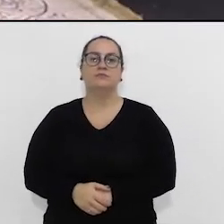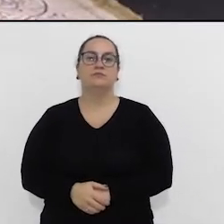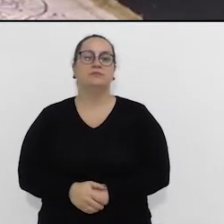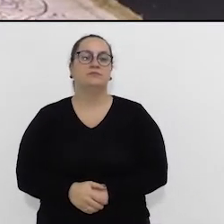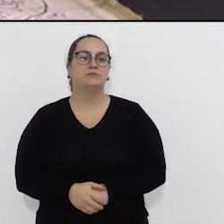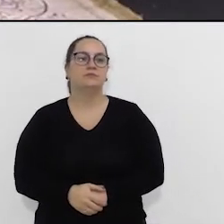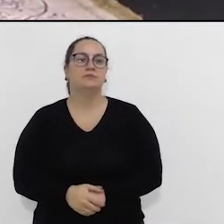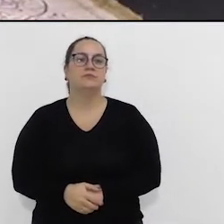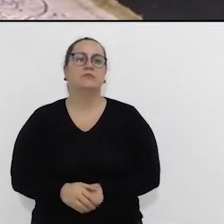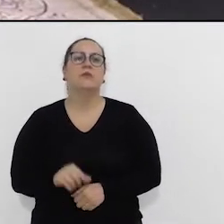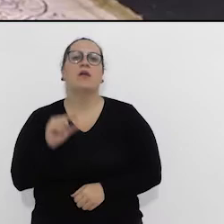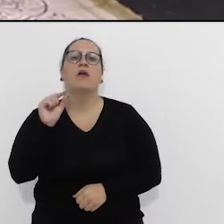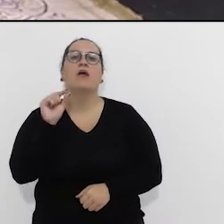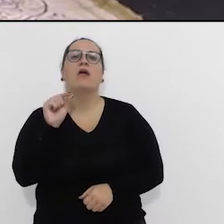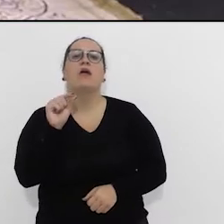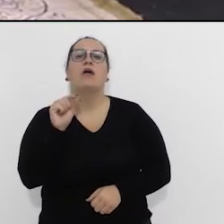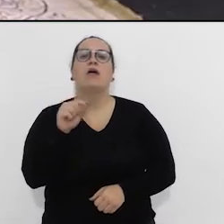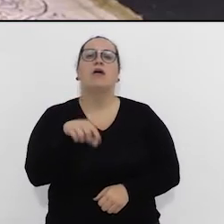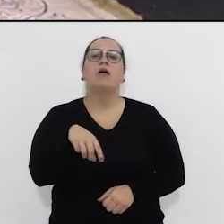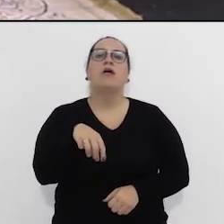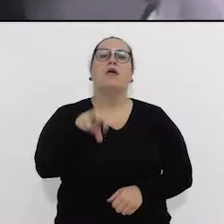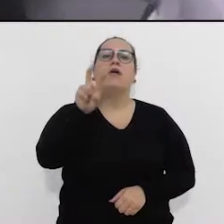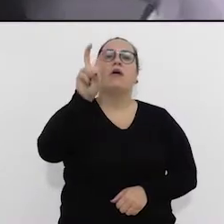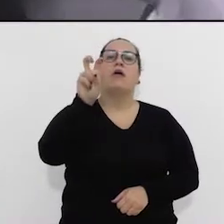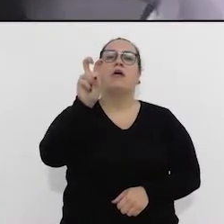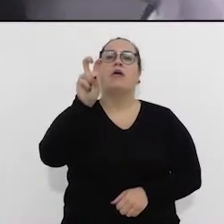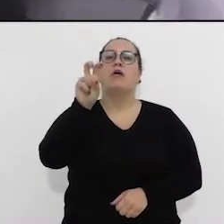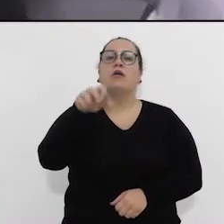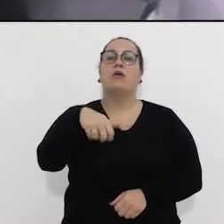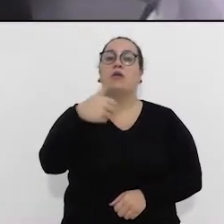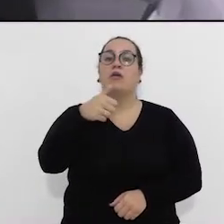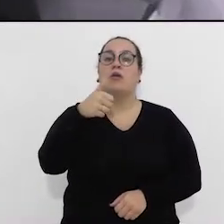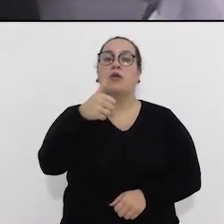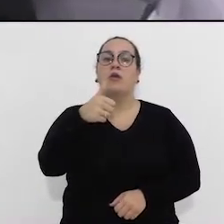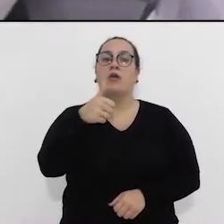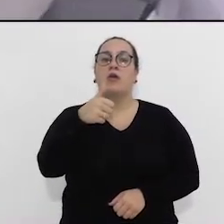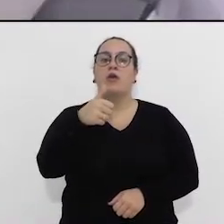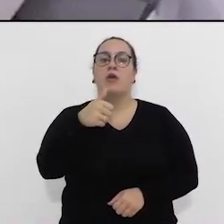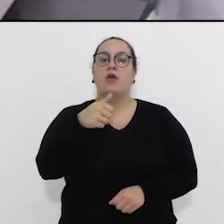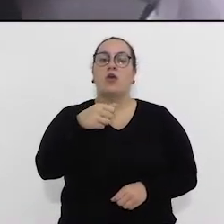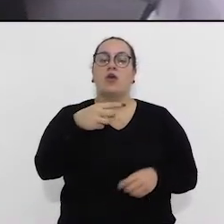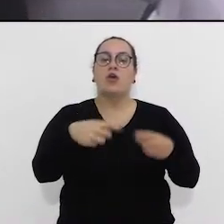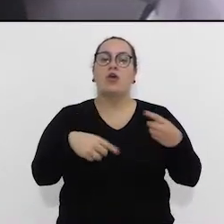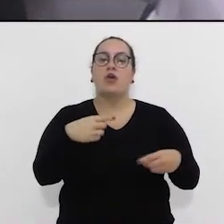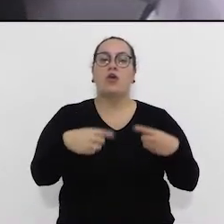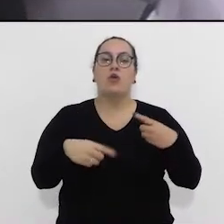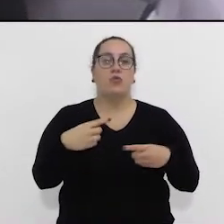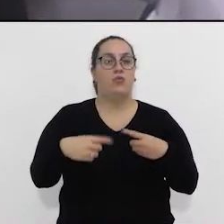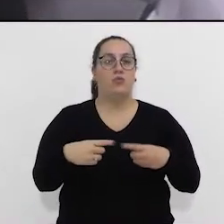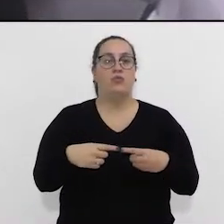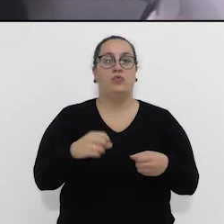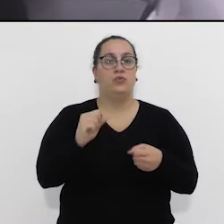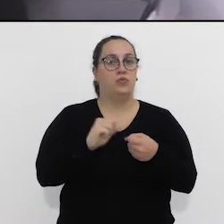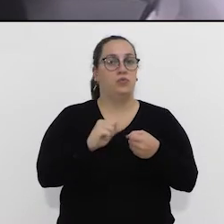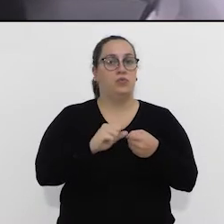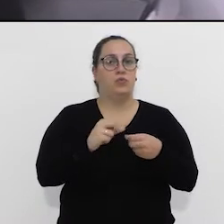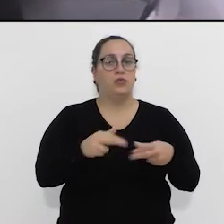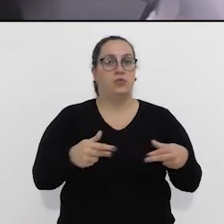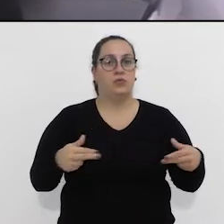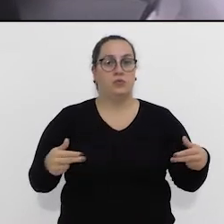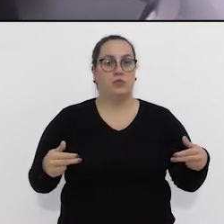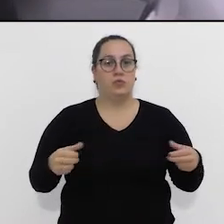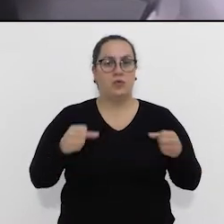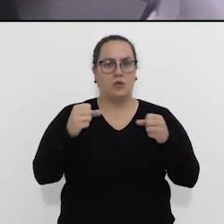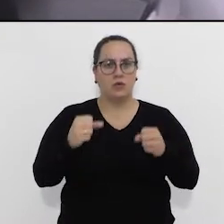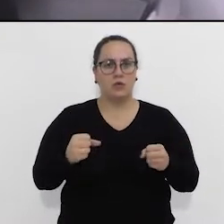o quais serão suas cinco primeiras determinações de natureza administrativa ser